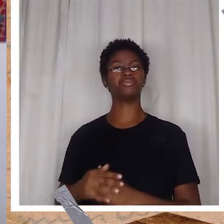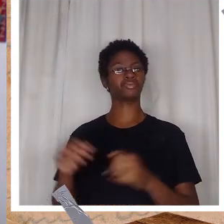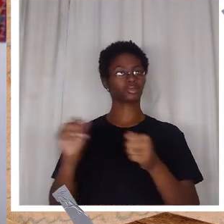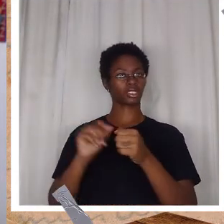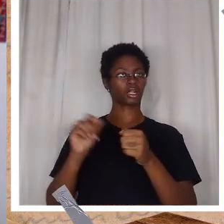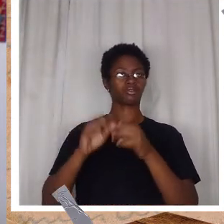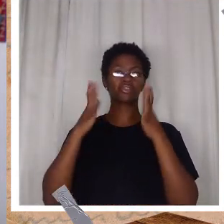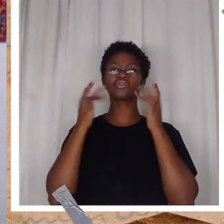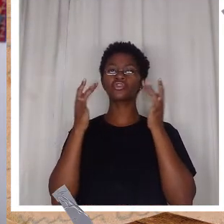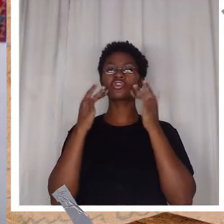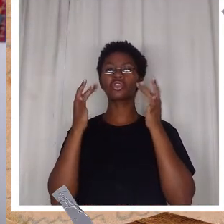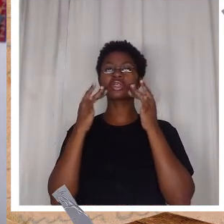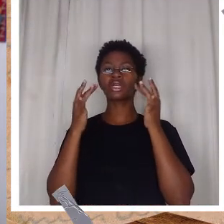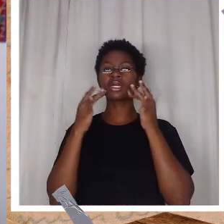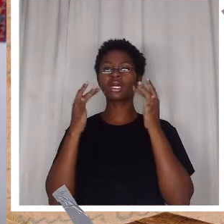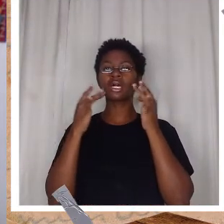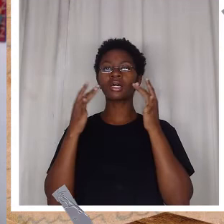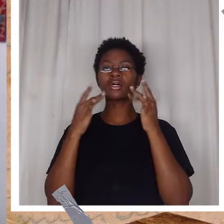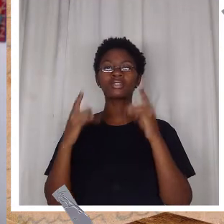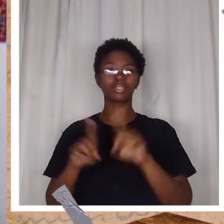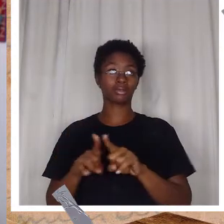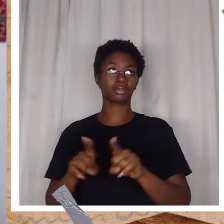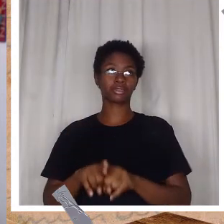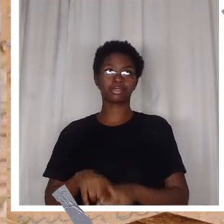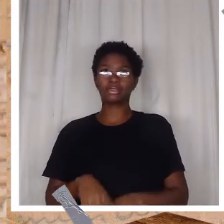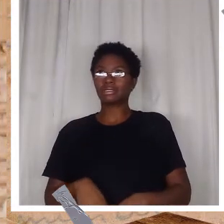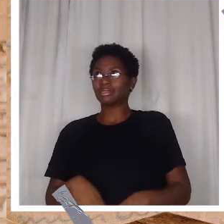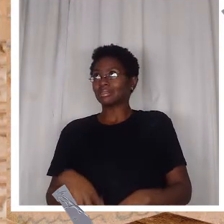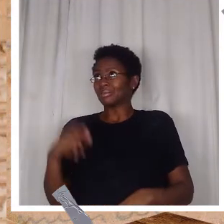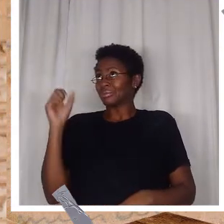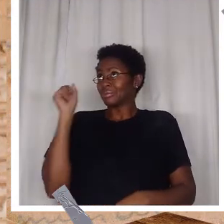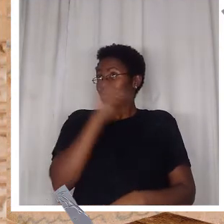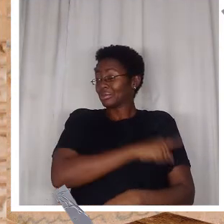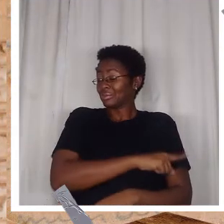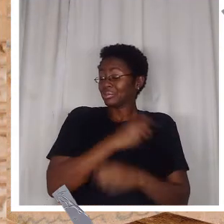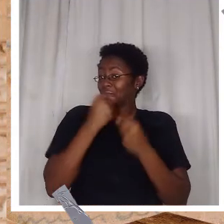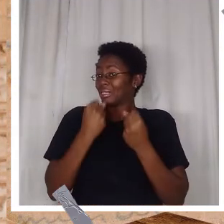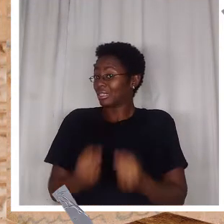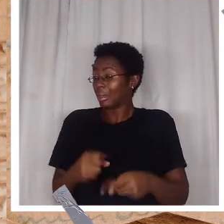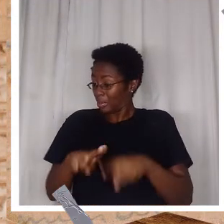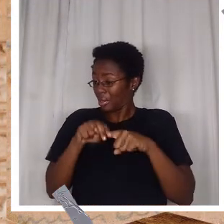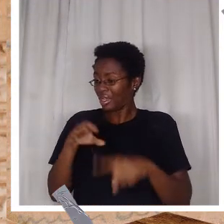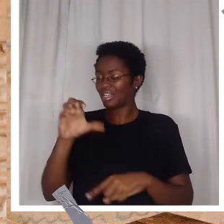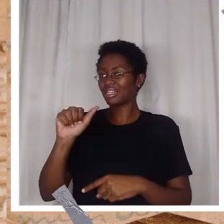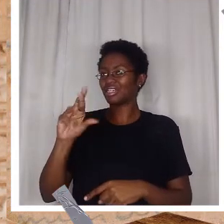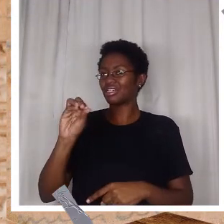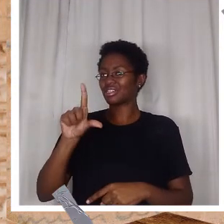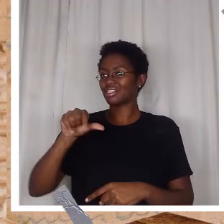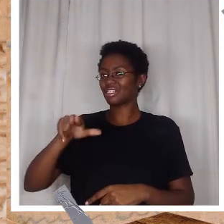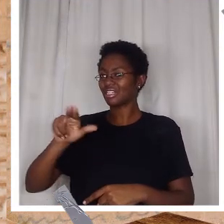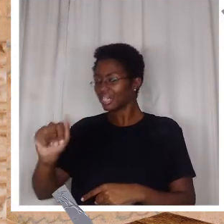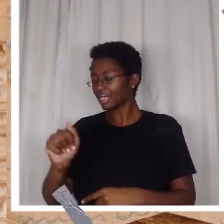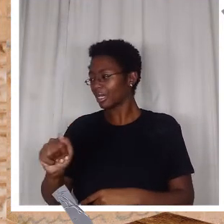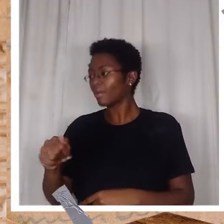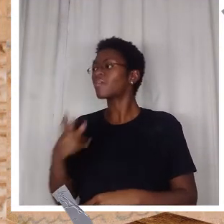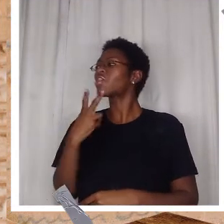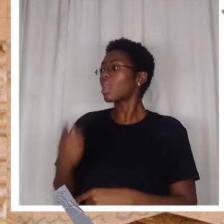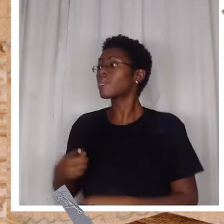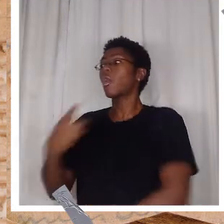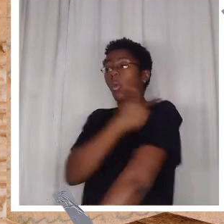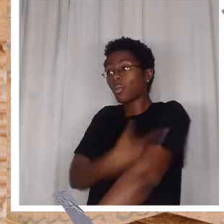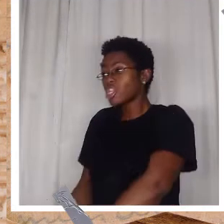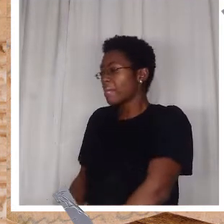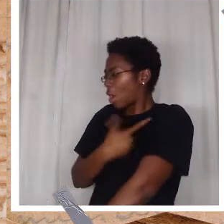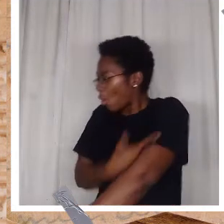a peça, e foi um estresse, que a Carolina exigia da Ruth determinados